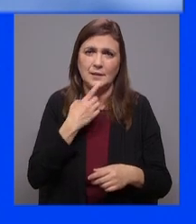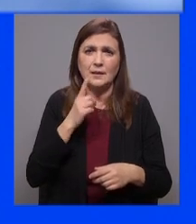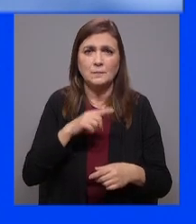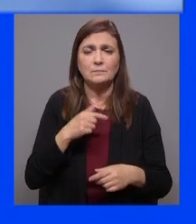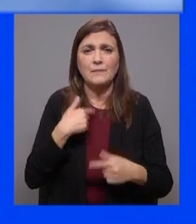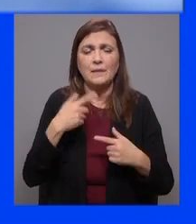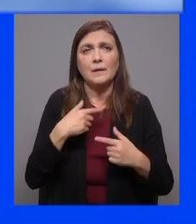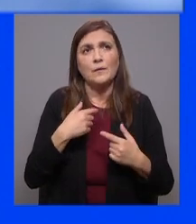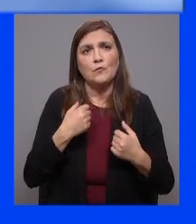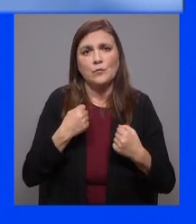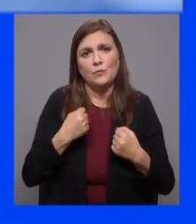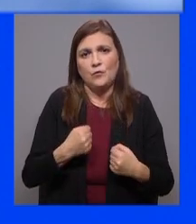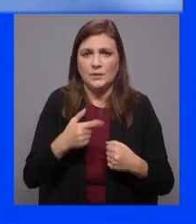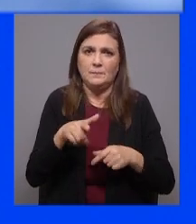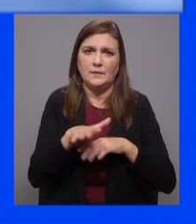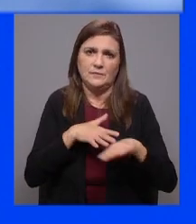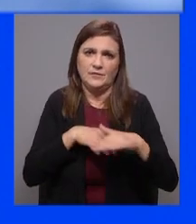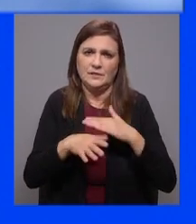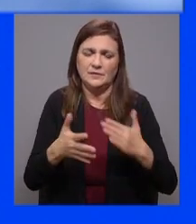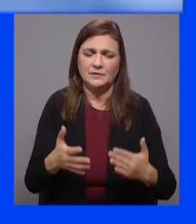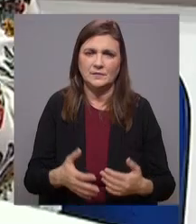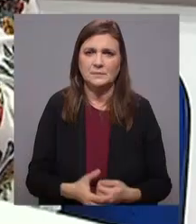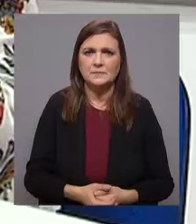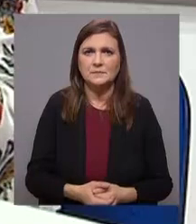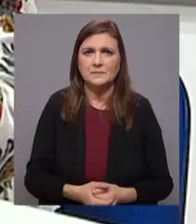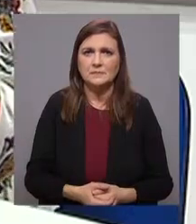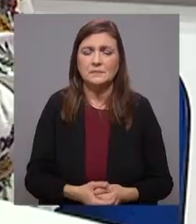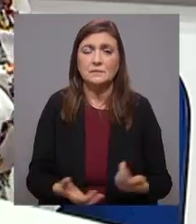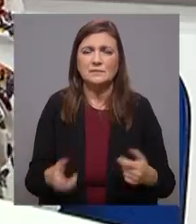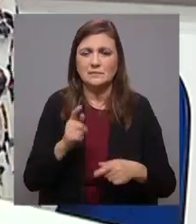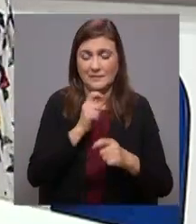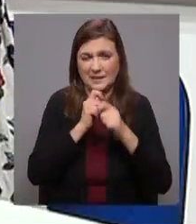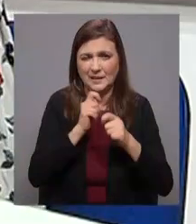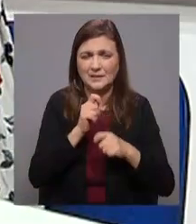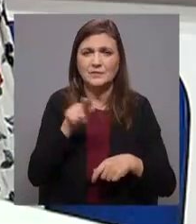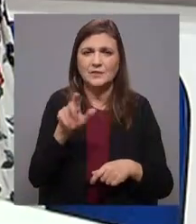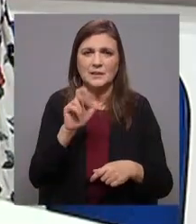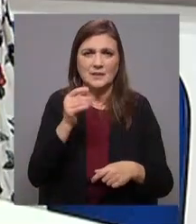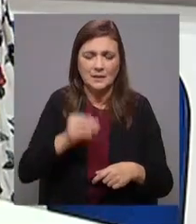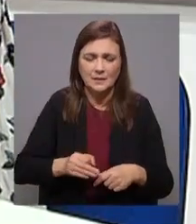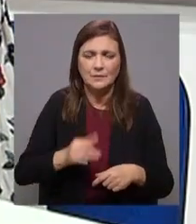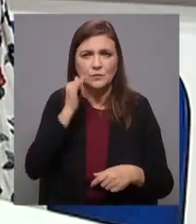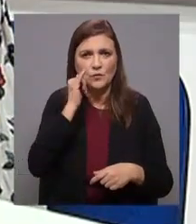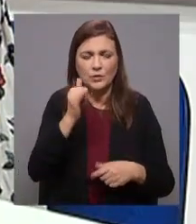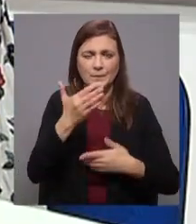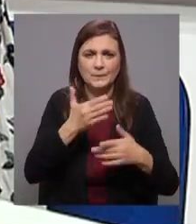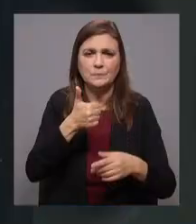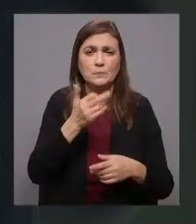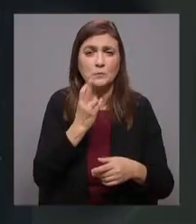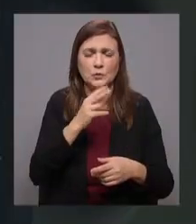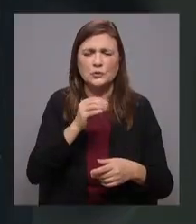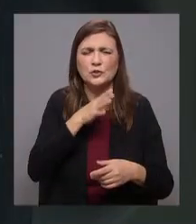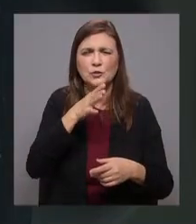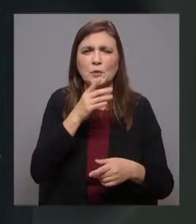com força para fazer. Em entrevista exclusiva à RTP, via telefone, Bruno de Carvalho explica